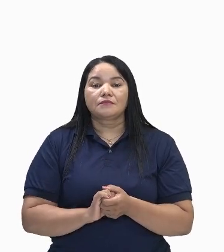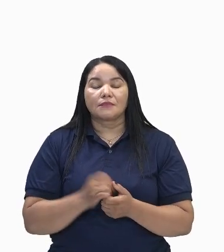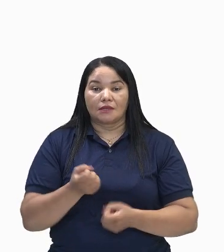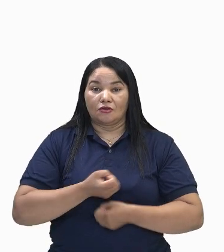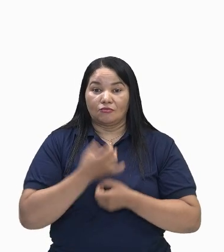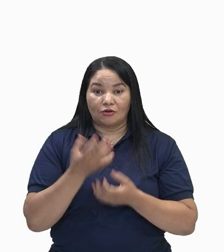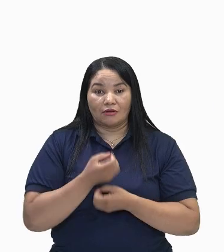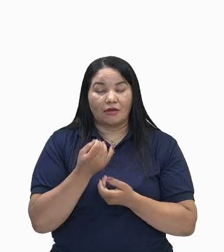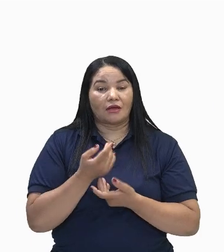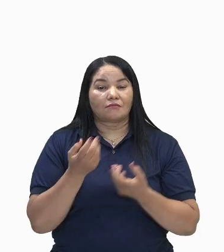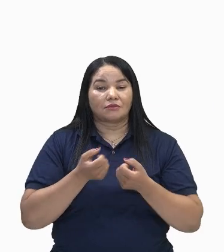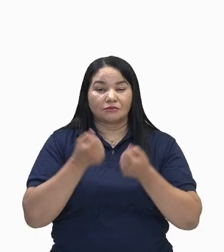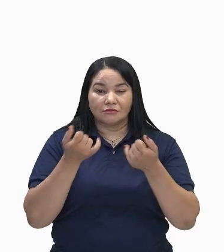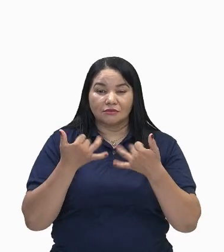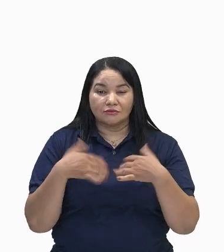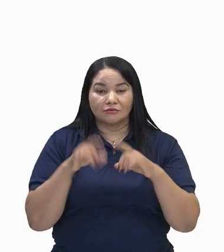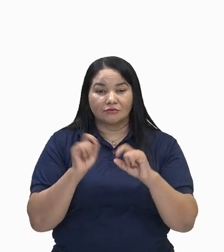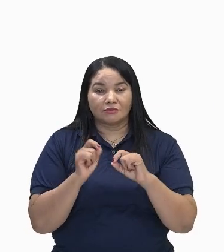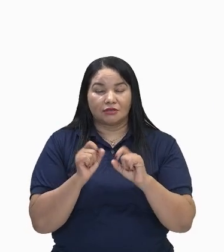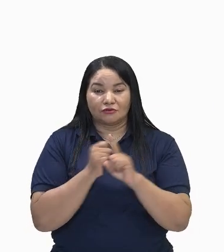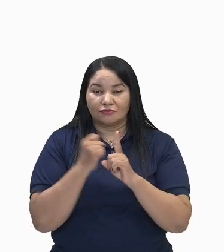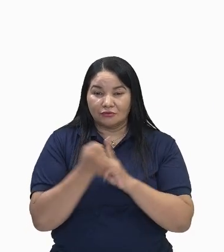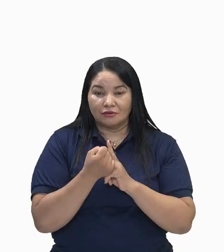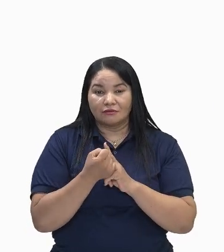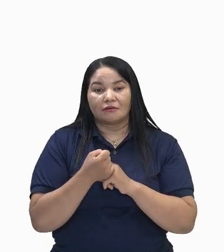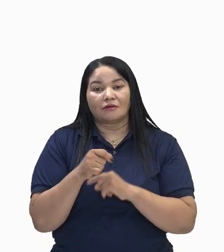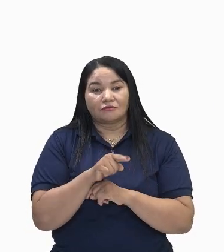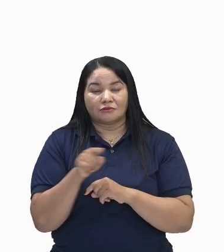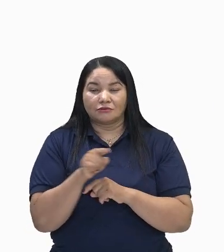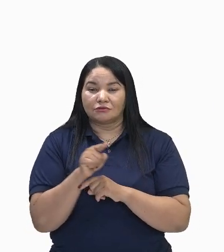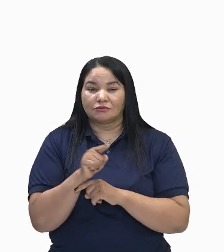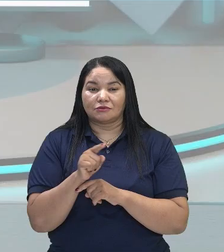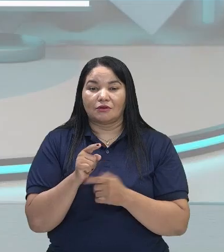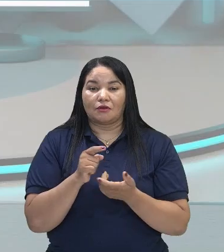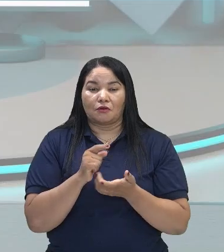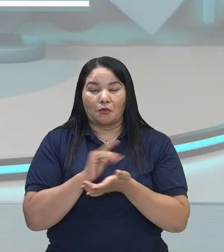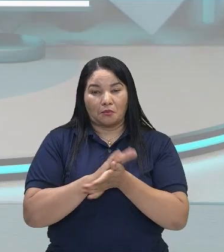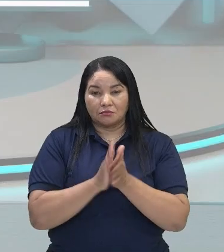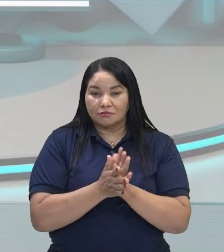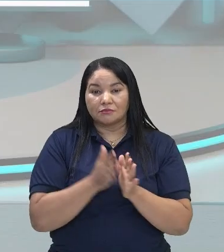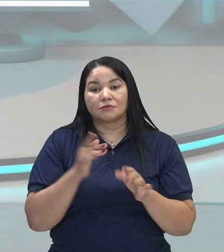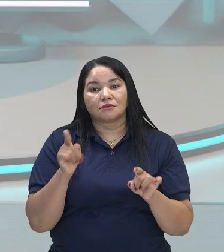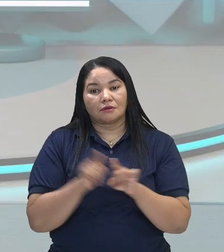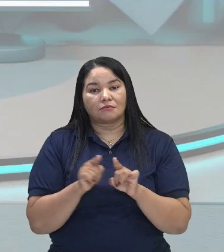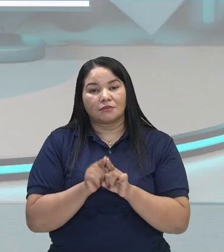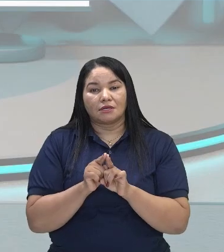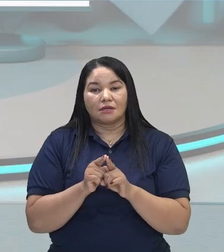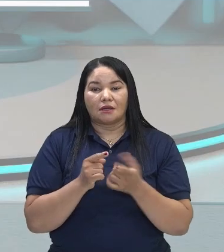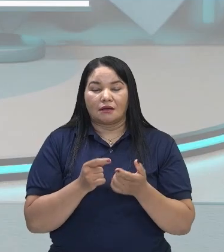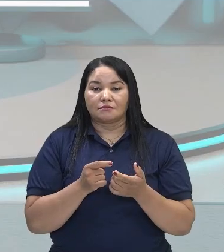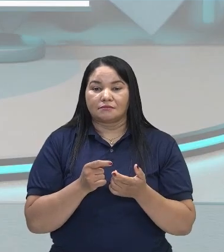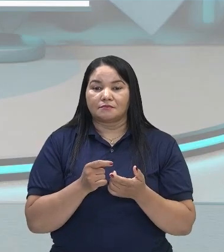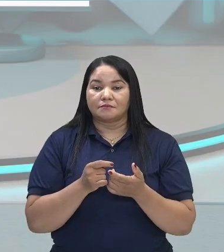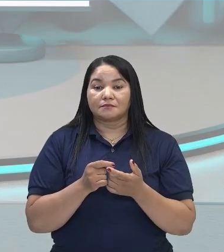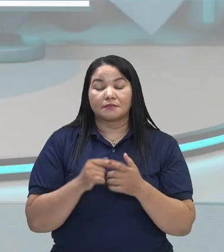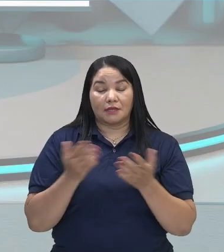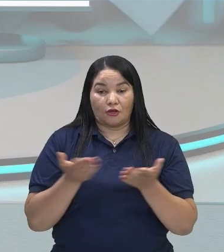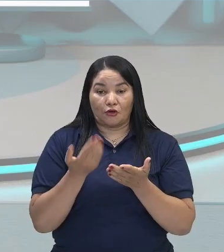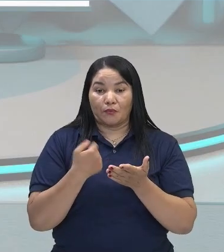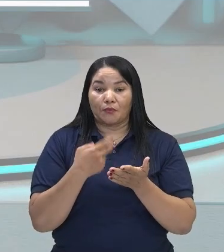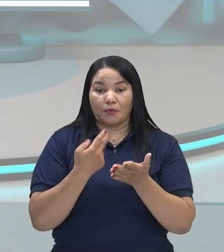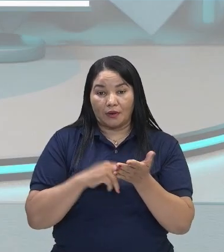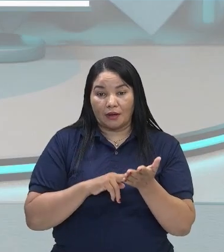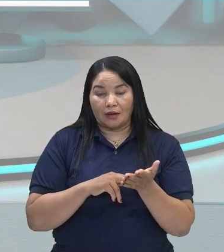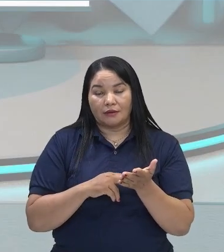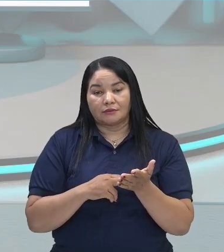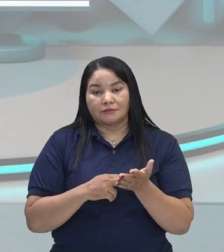denúncia da hipocrisia da sociedade e do poder, certo? Então, vamos ver, então, um pouco de cartas chilenas. Foram